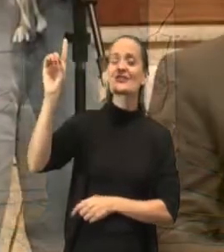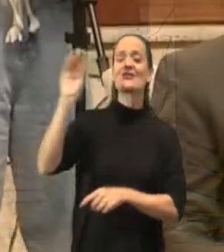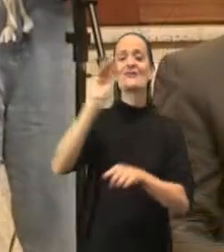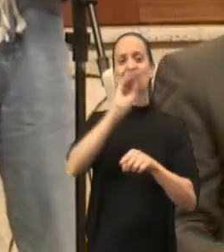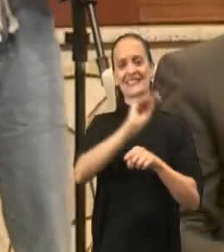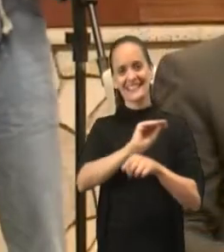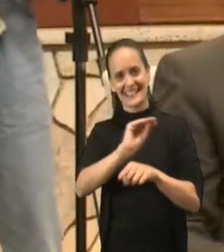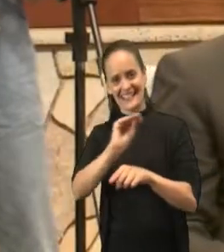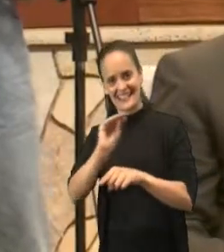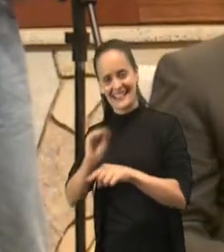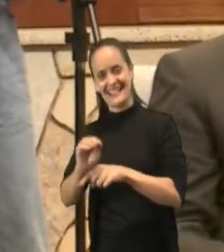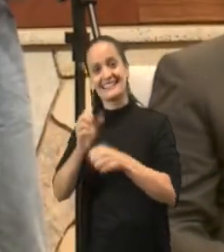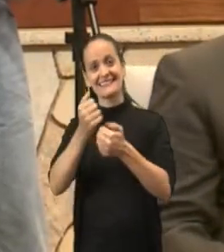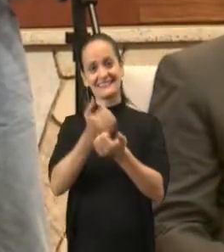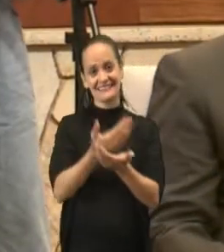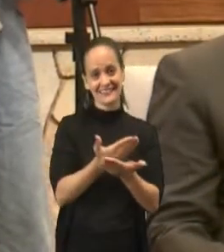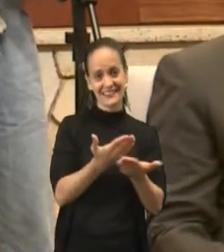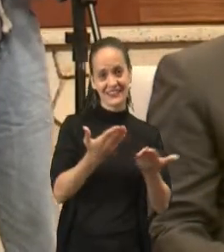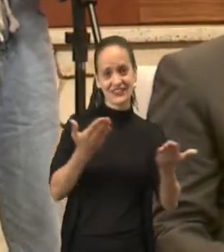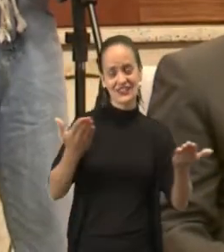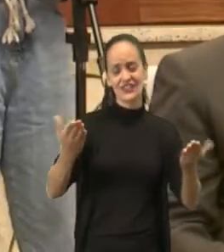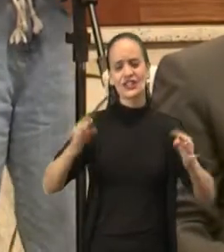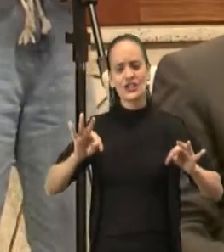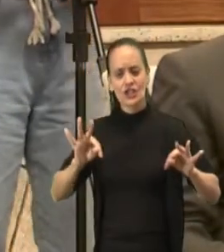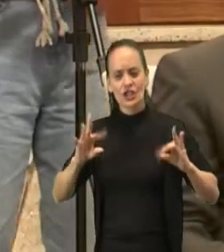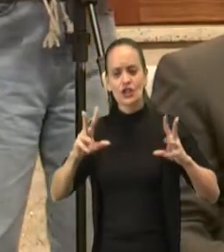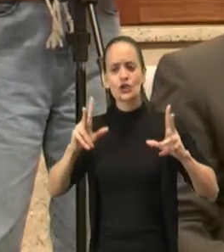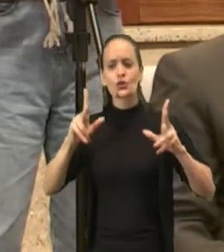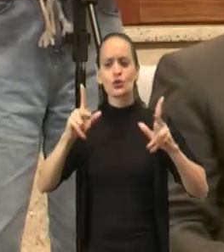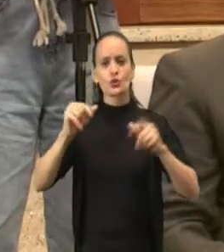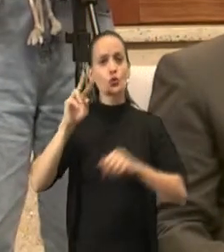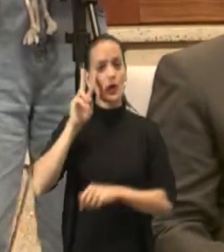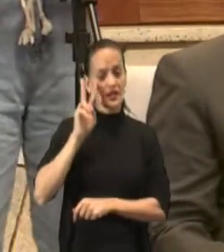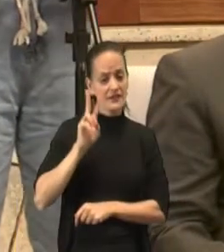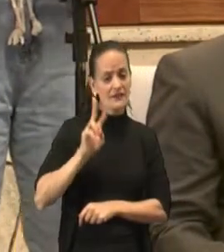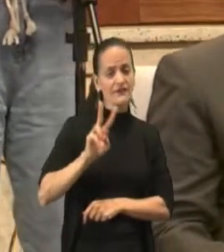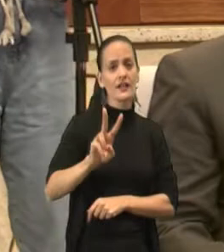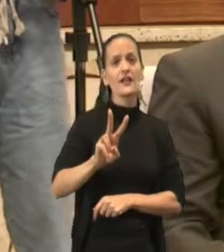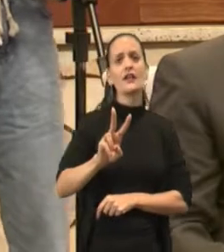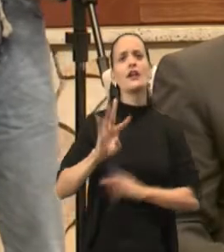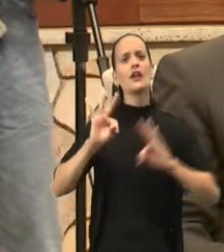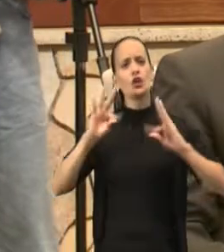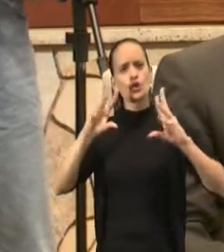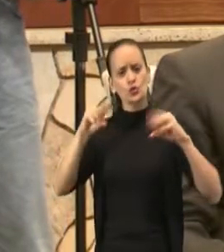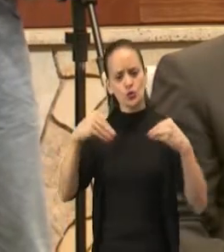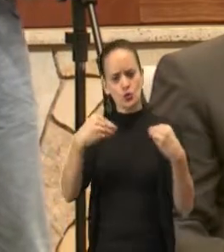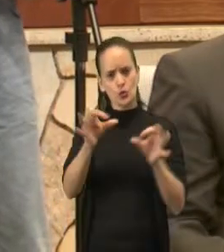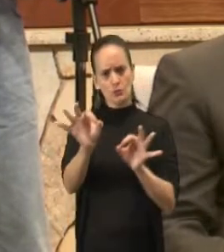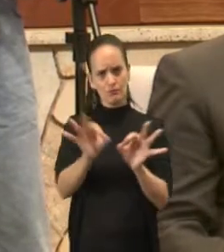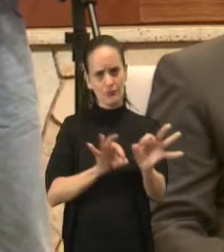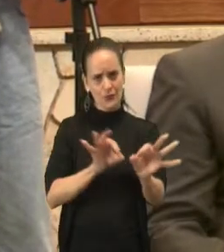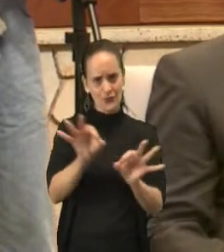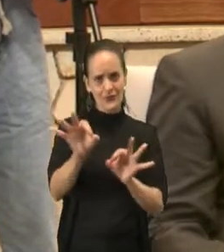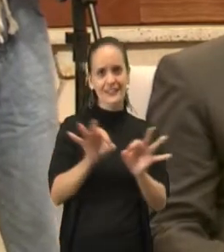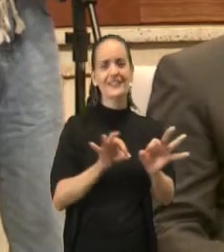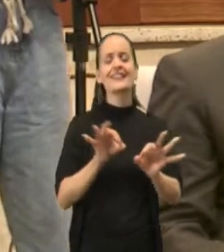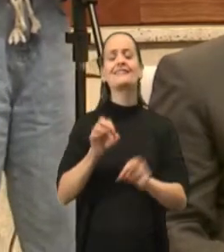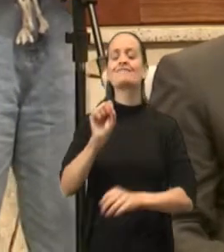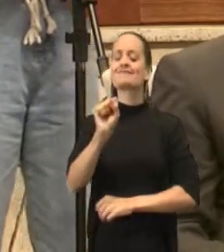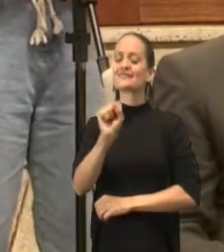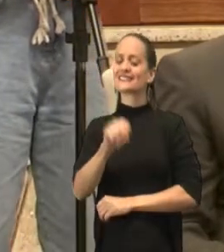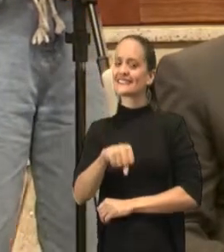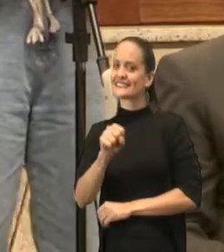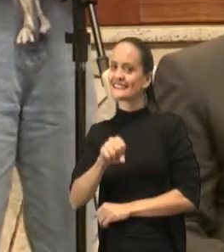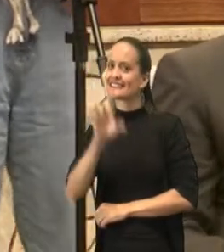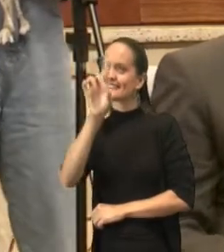Deus cuidará de ti, tudo Ele vê, tudo